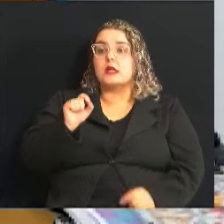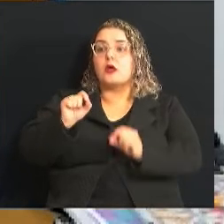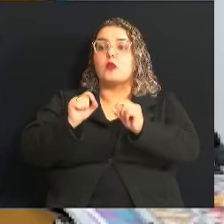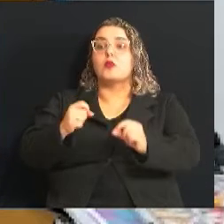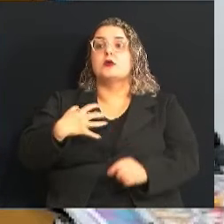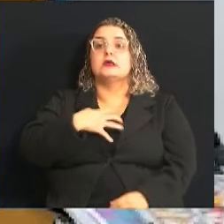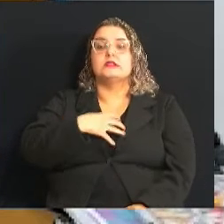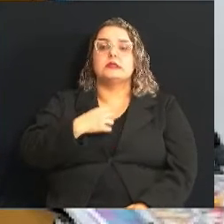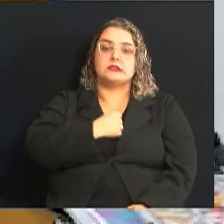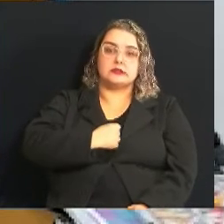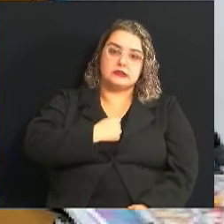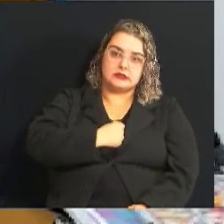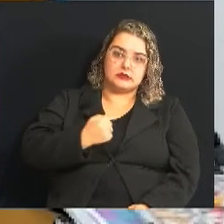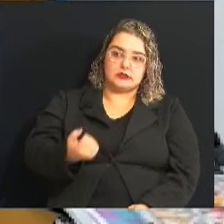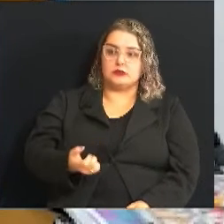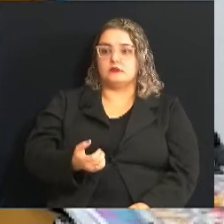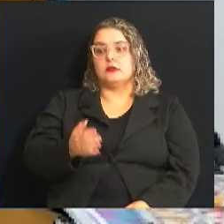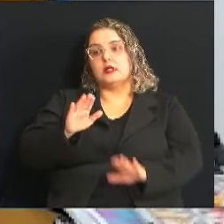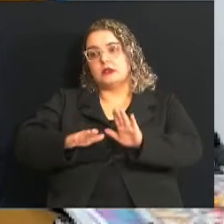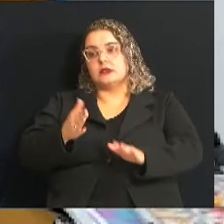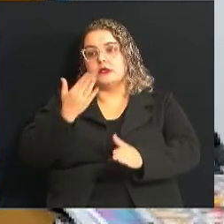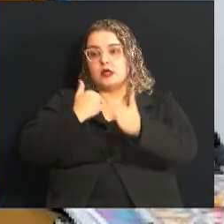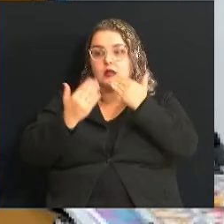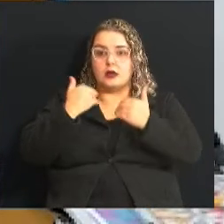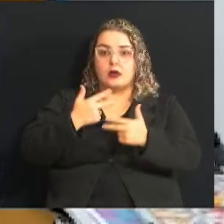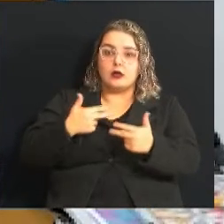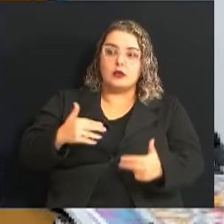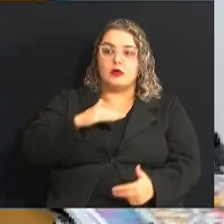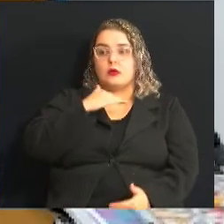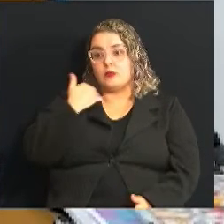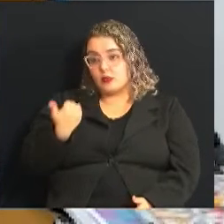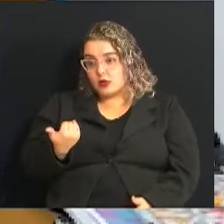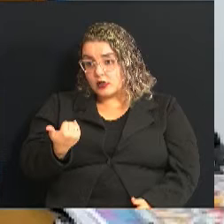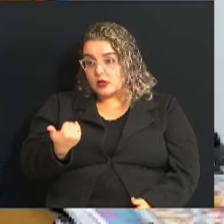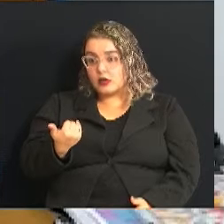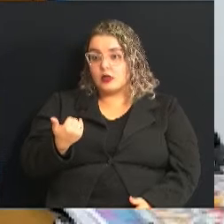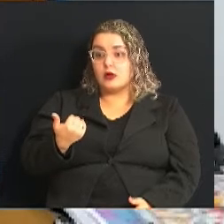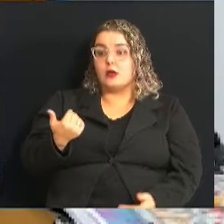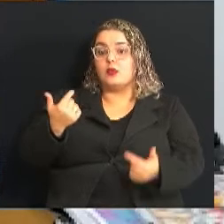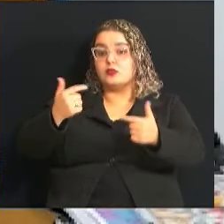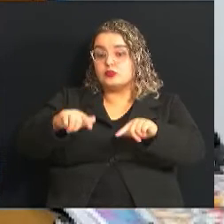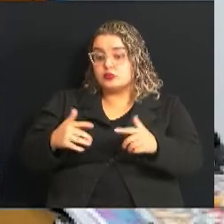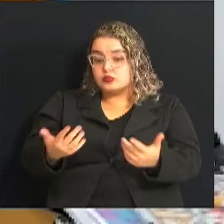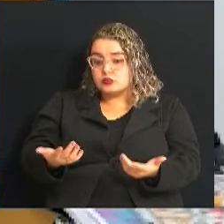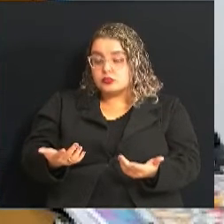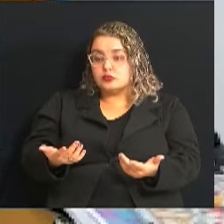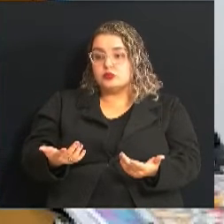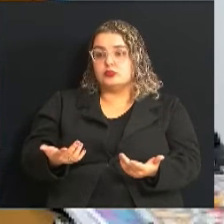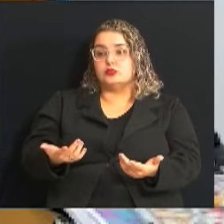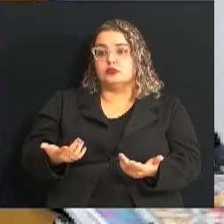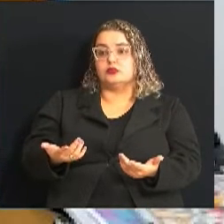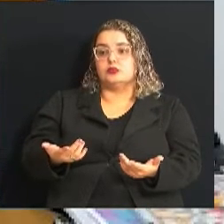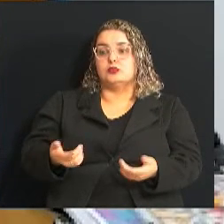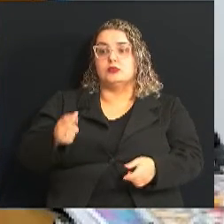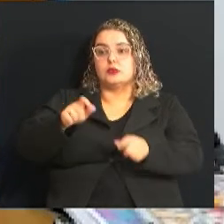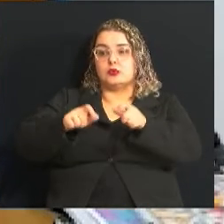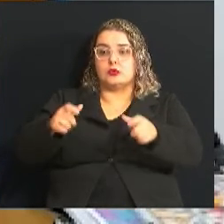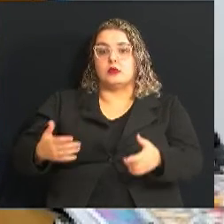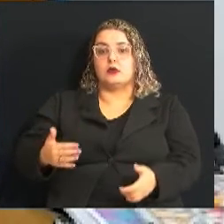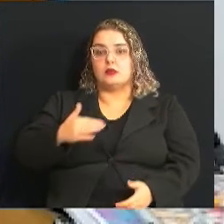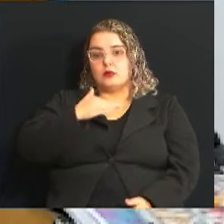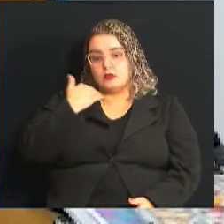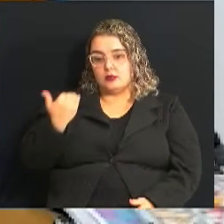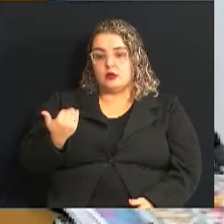saudade, às vezes alguma comida que a pessoa que morreu fazia, ou algum lugar que a pessoa que morreu levava